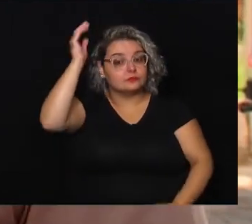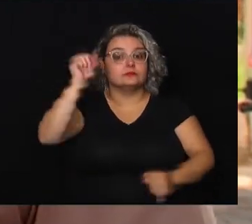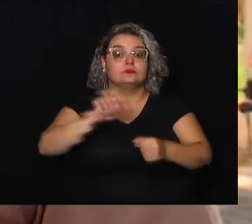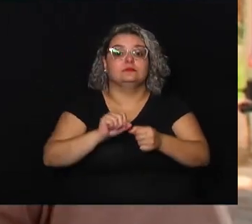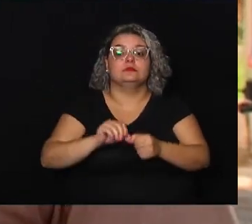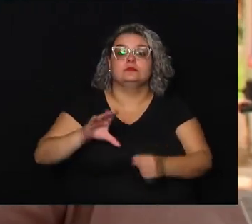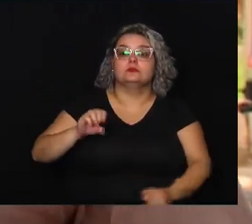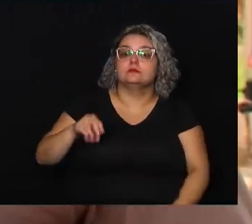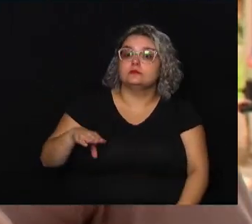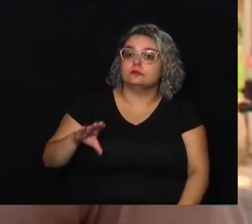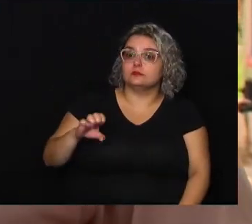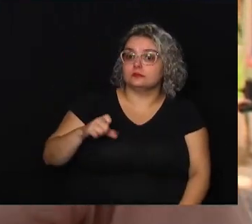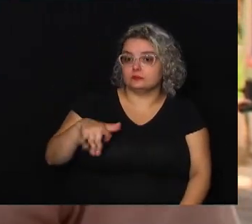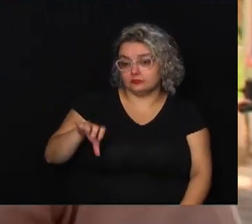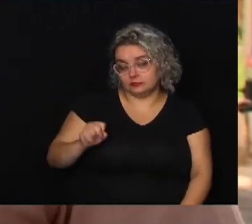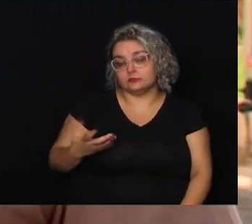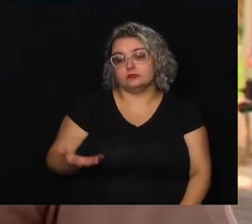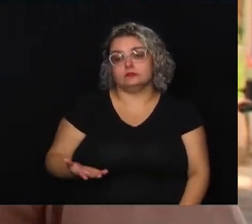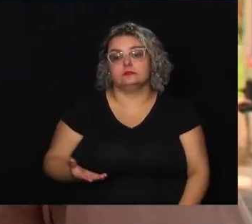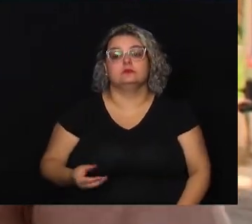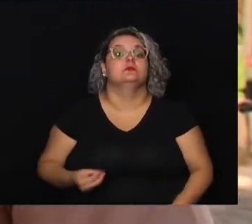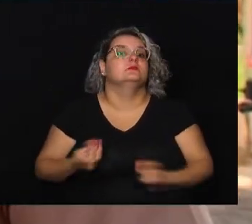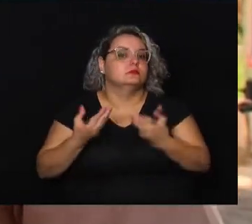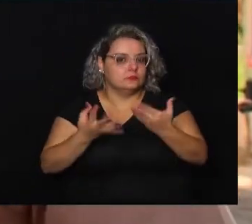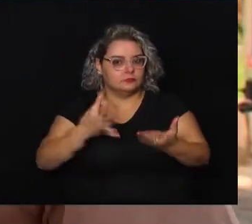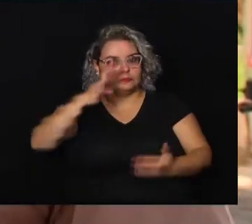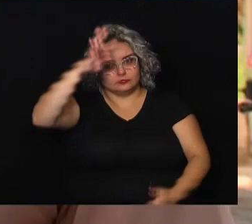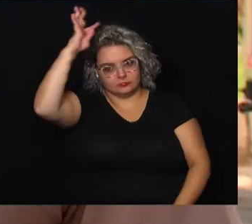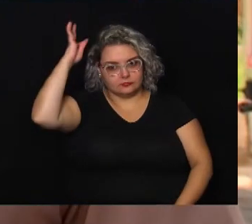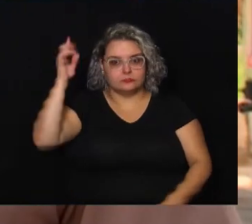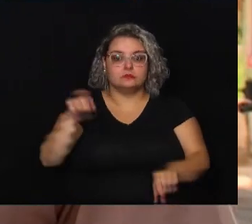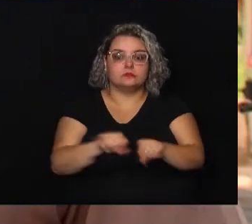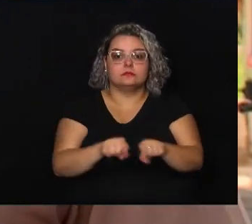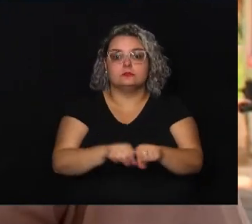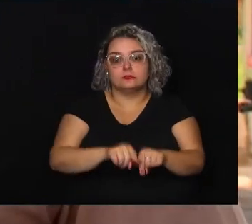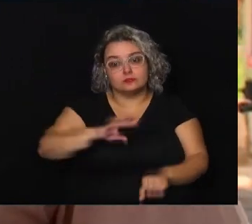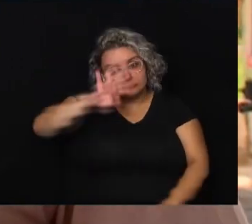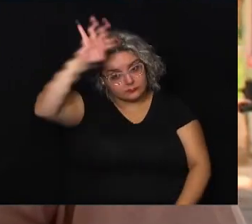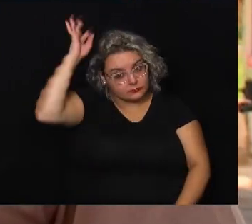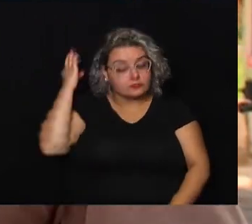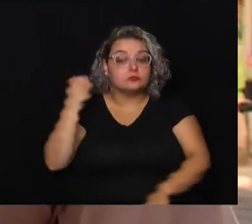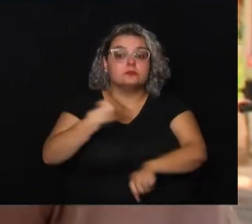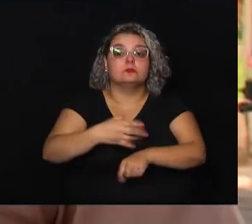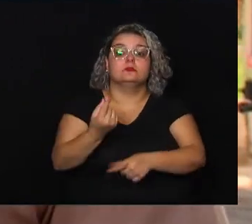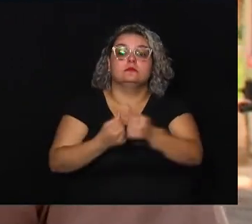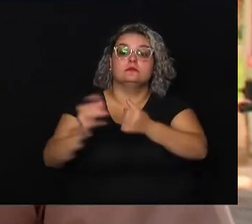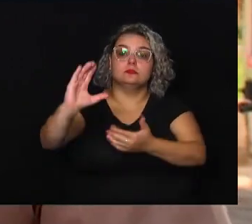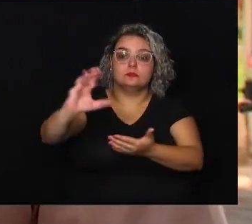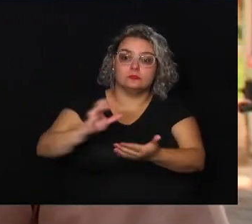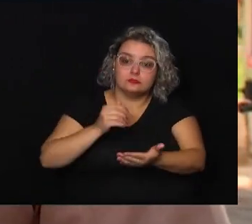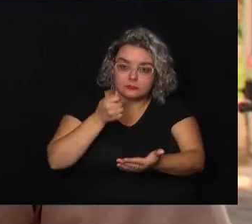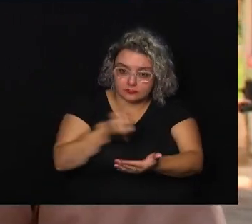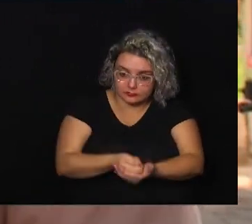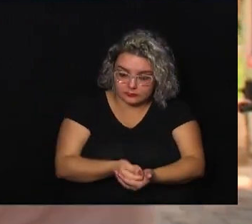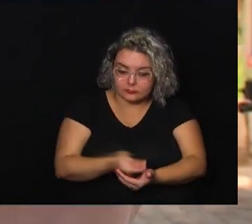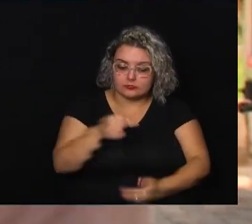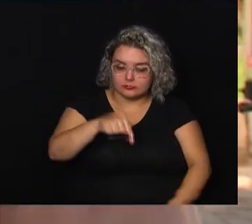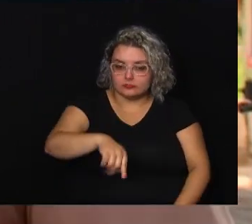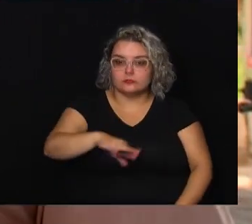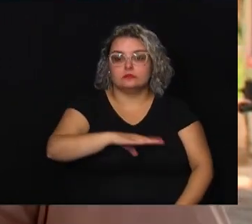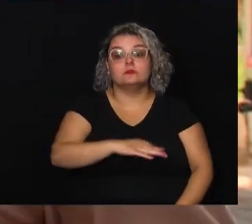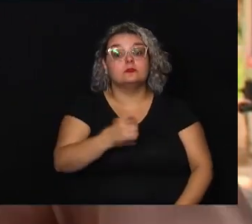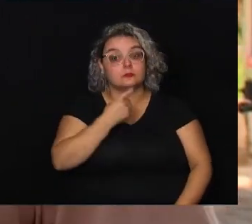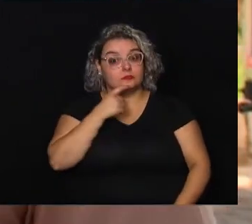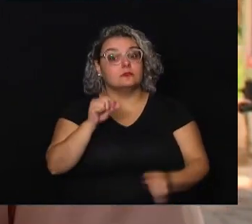concessão dessa área ao Corpo de Bombeiro, e o bombeiro consegue indicar essa verba parlamentar aqui para a cidade de Campinas e